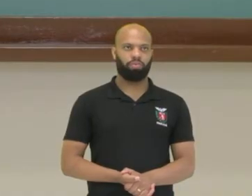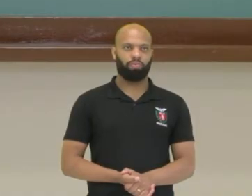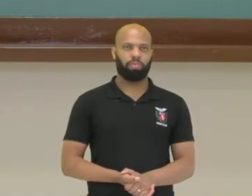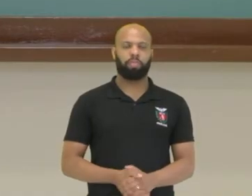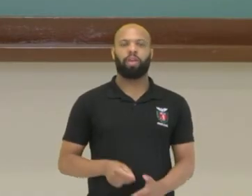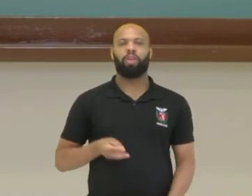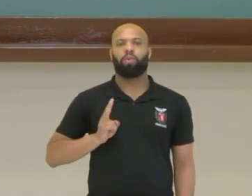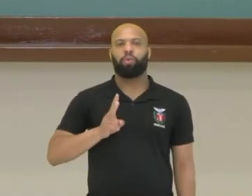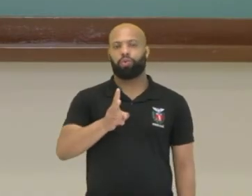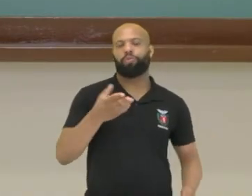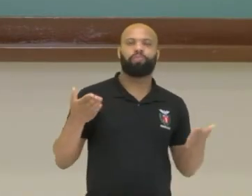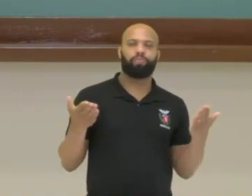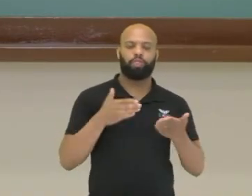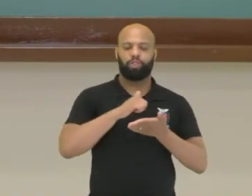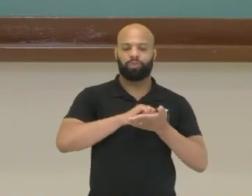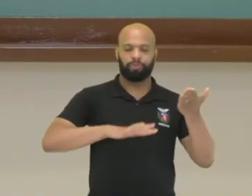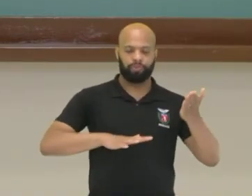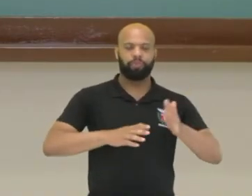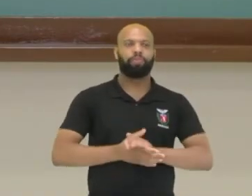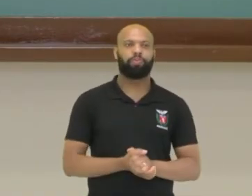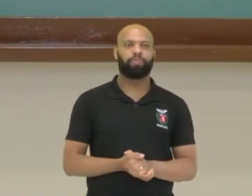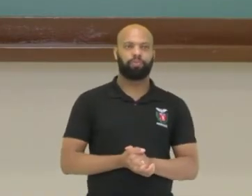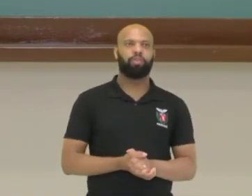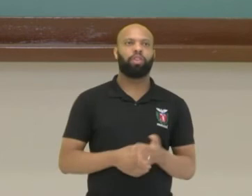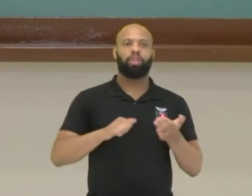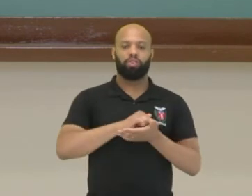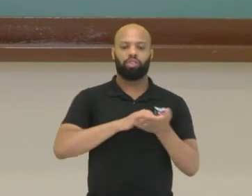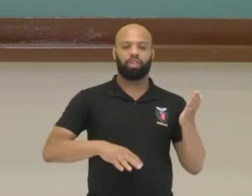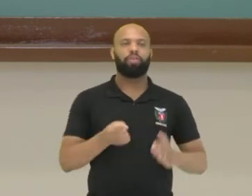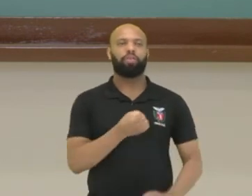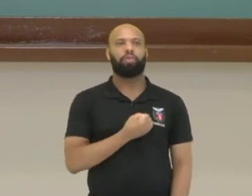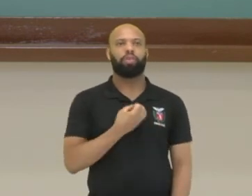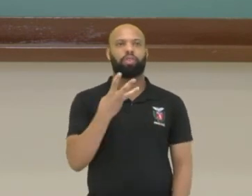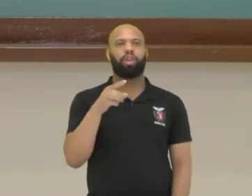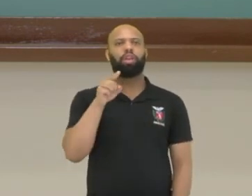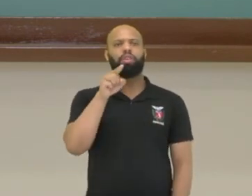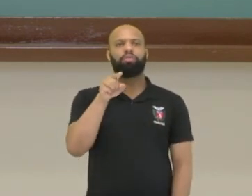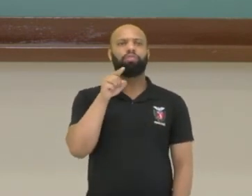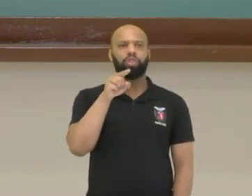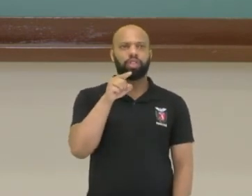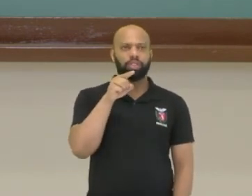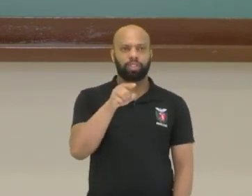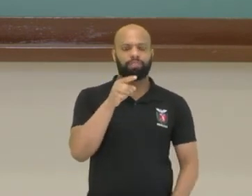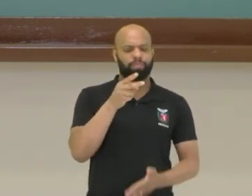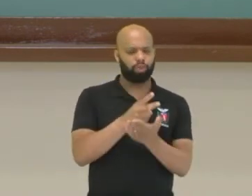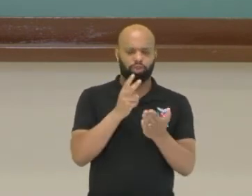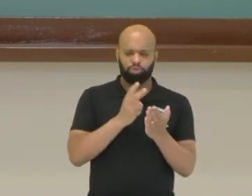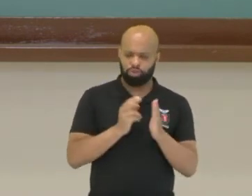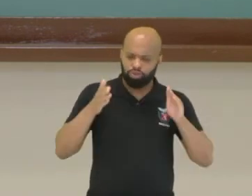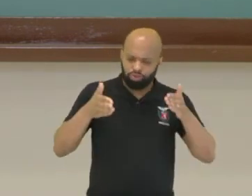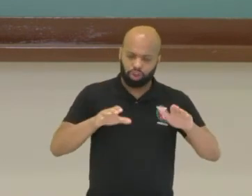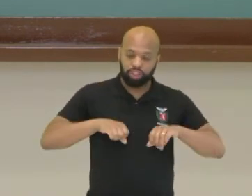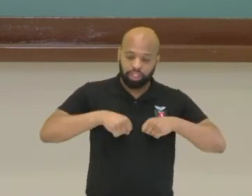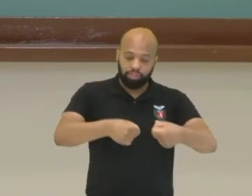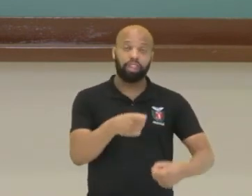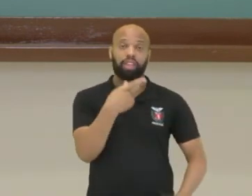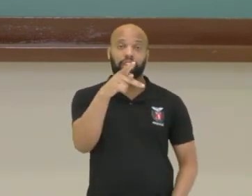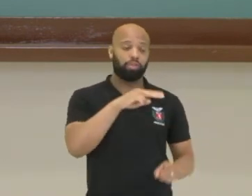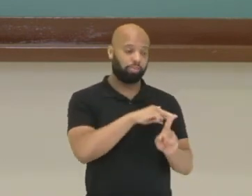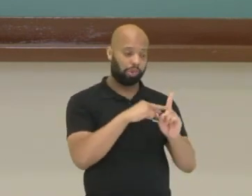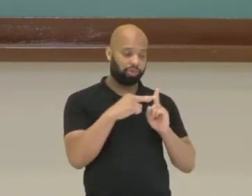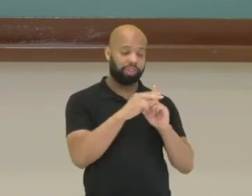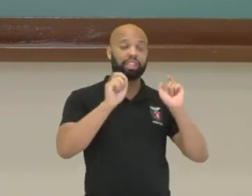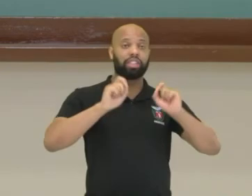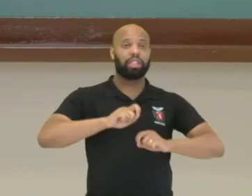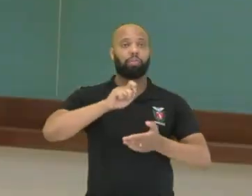Seguimos gabaritando a atividade. A atividade 3, e você, mantendo o foco e defendendo o seu ponto de vista, poderia